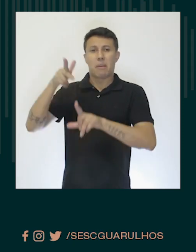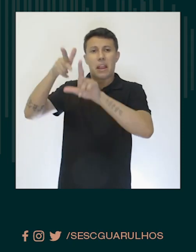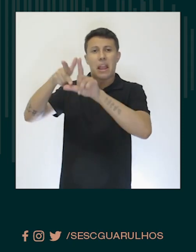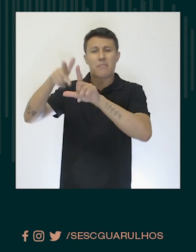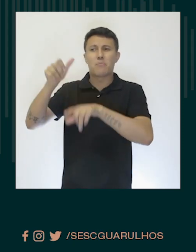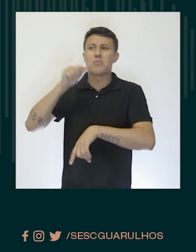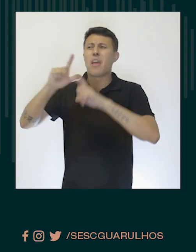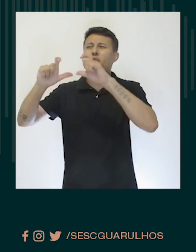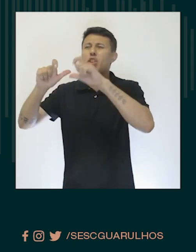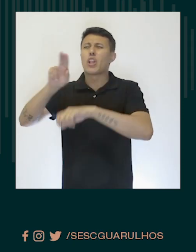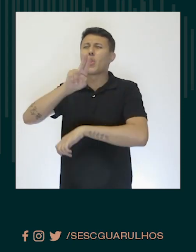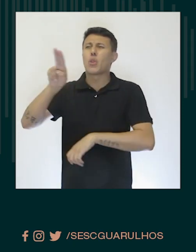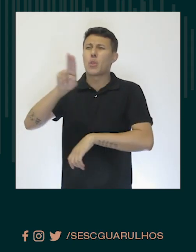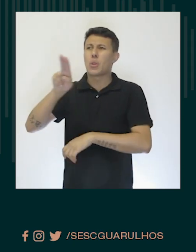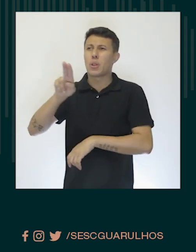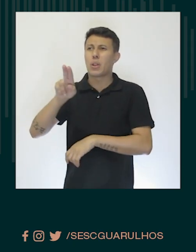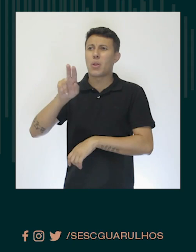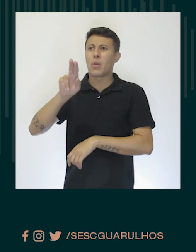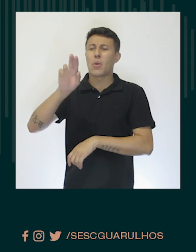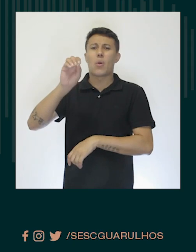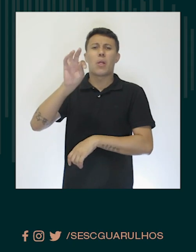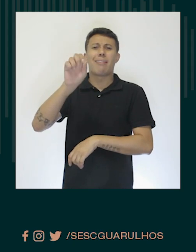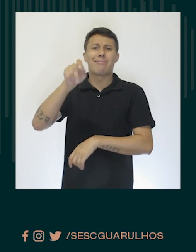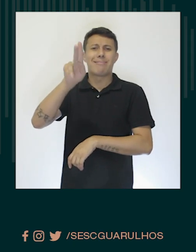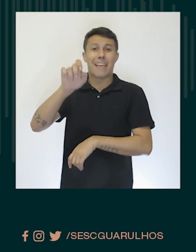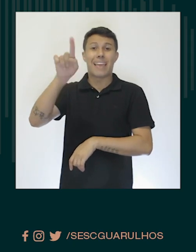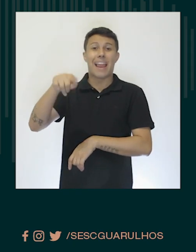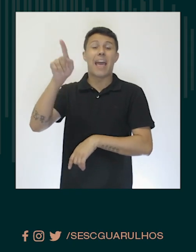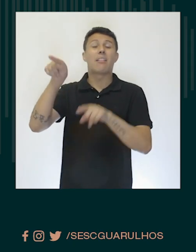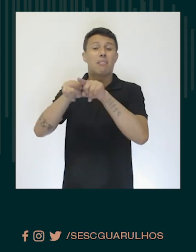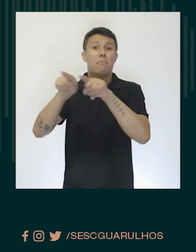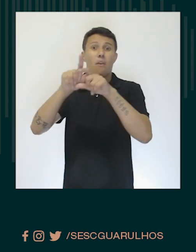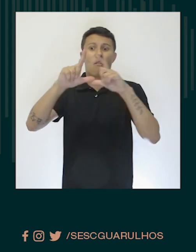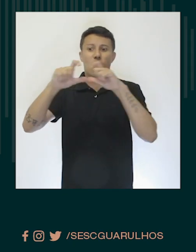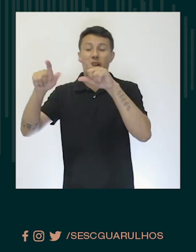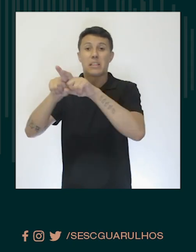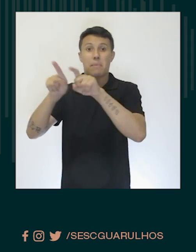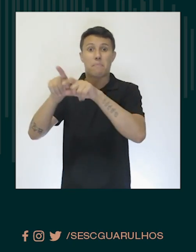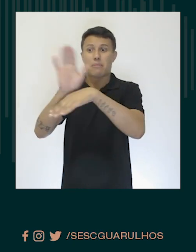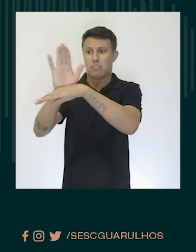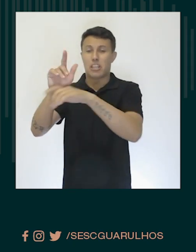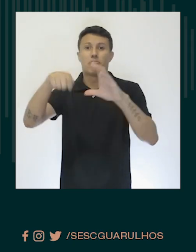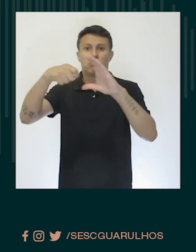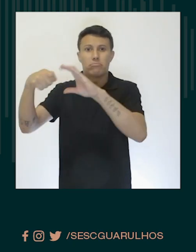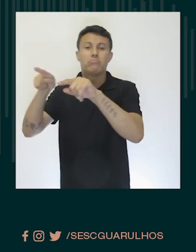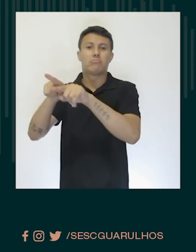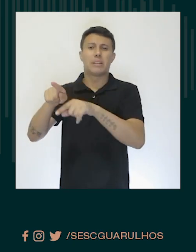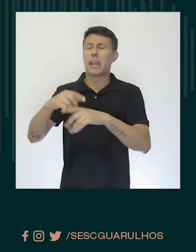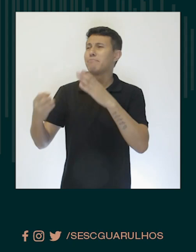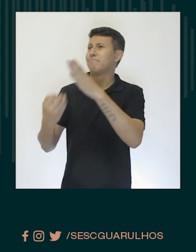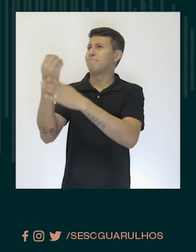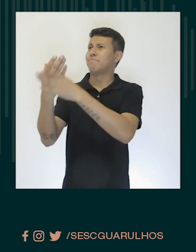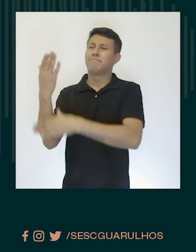uma live de uma fotógrafa que eu admiro muito, que é a Reiko Otake, que ela é uma fotógrafa e cineasta aqui da cidade, produtora cultural. É